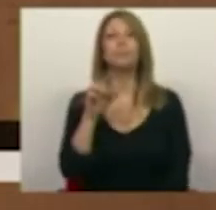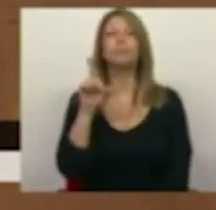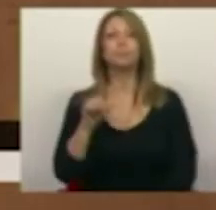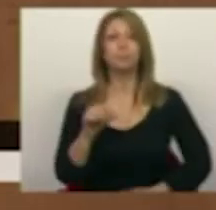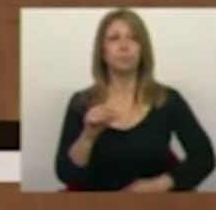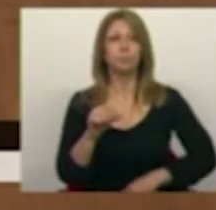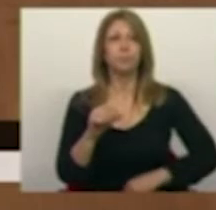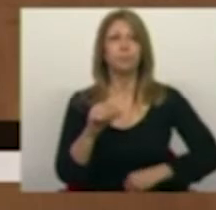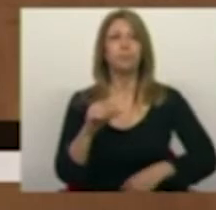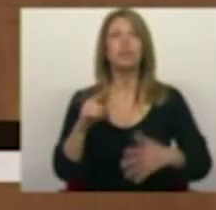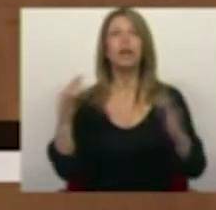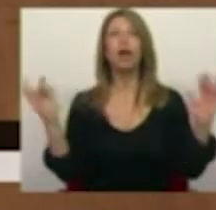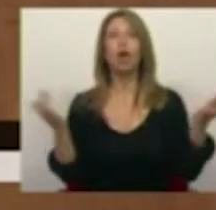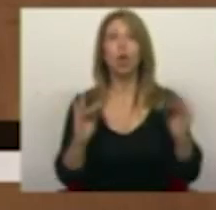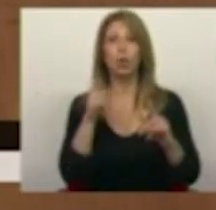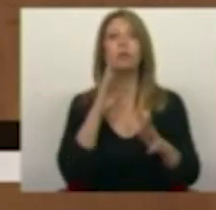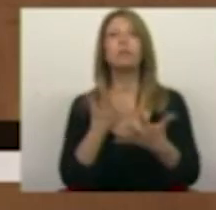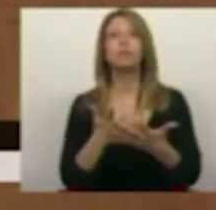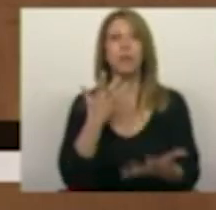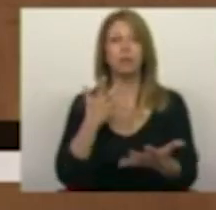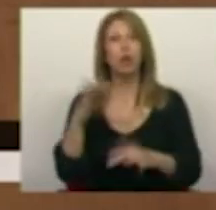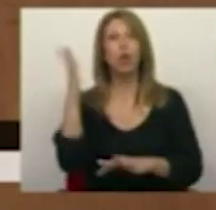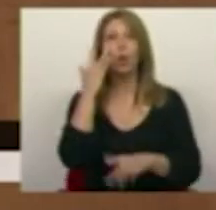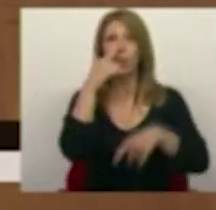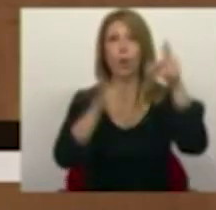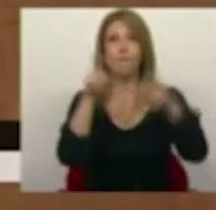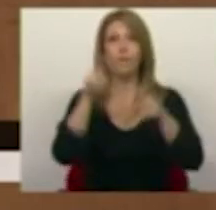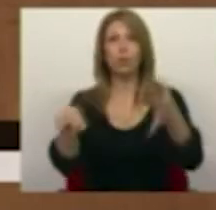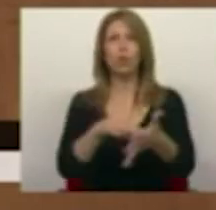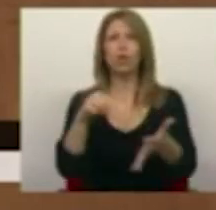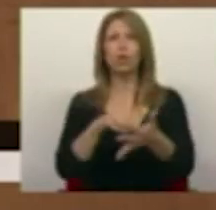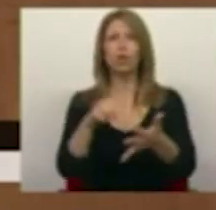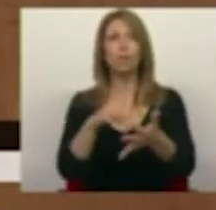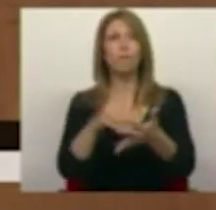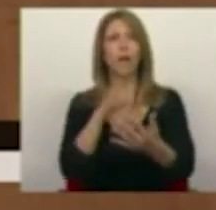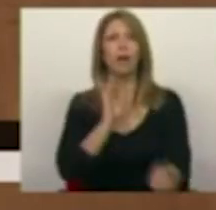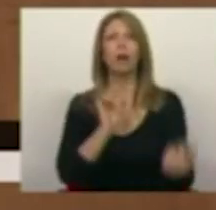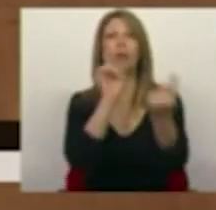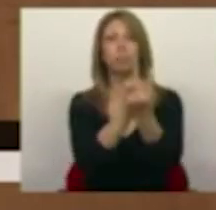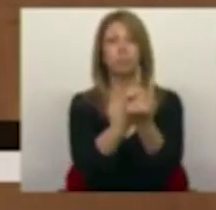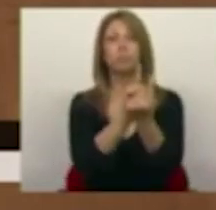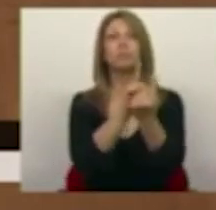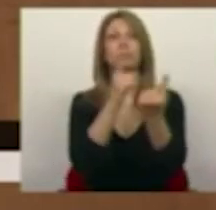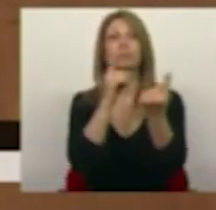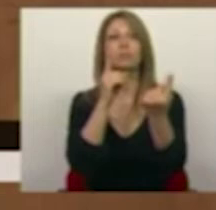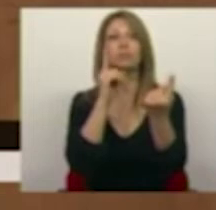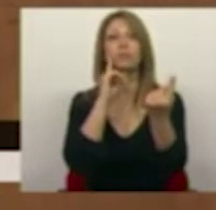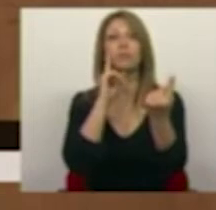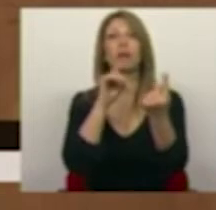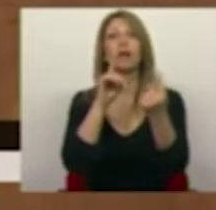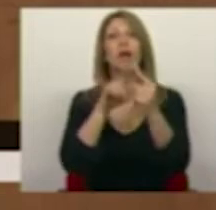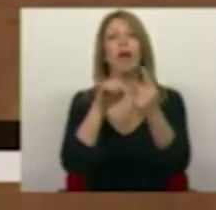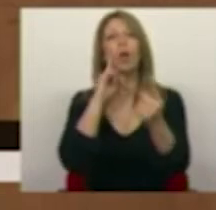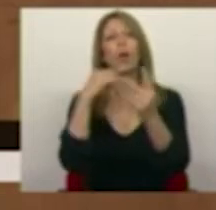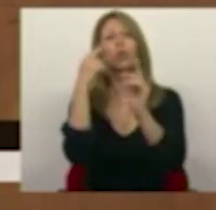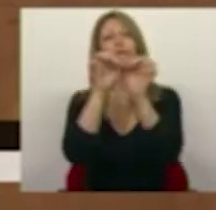também uma redução muito significativa do número de pessoas em espera para consulta referenciadas pelo sistema Consulta a Tempo e